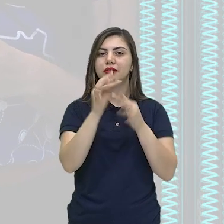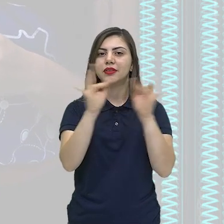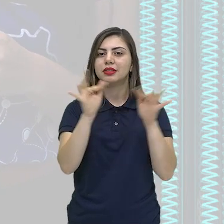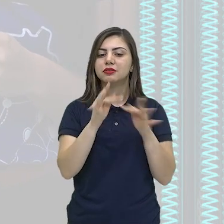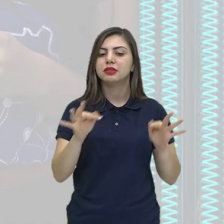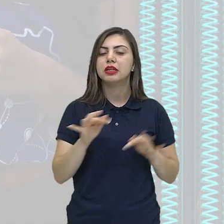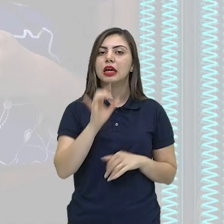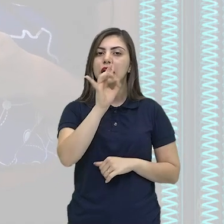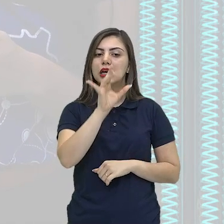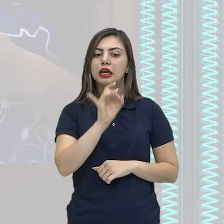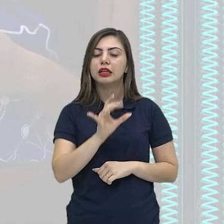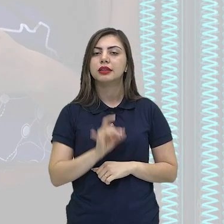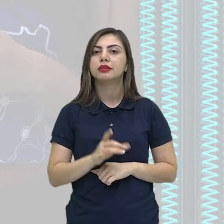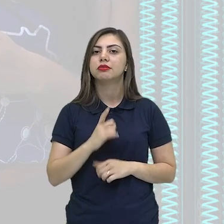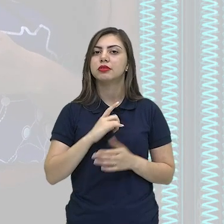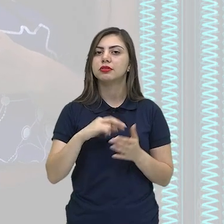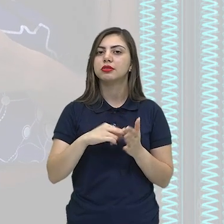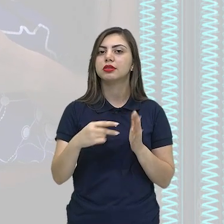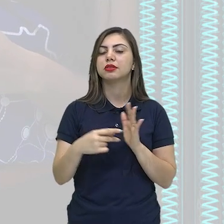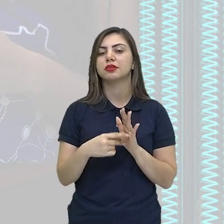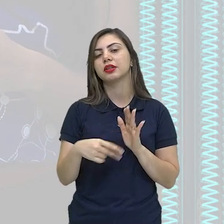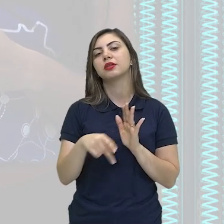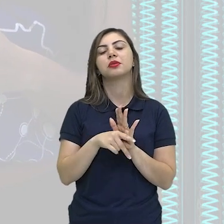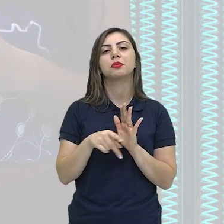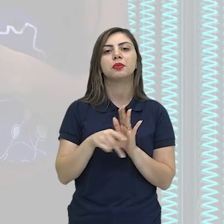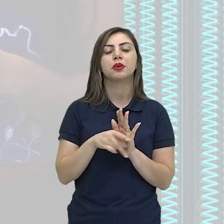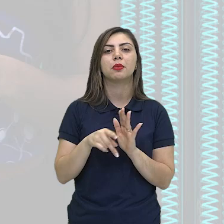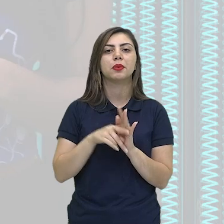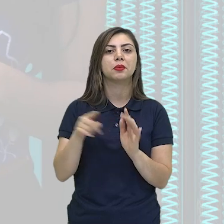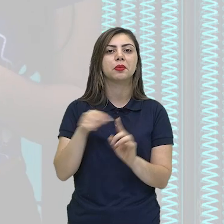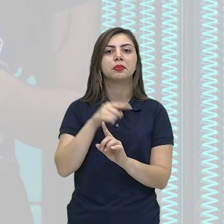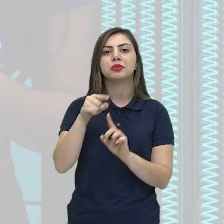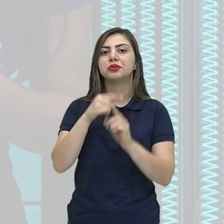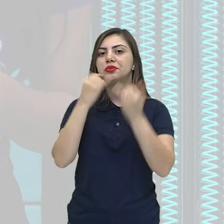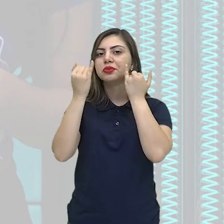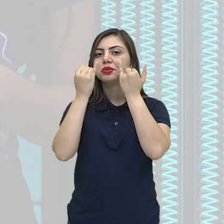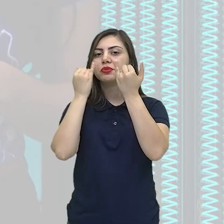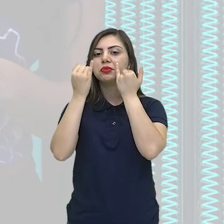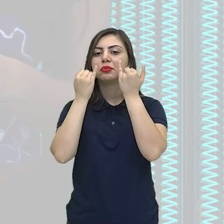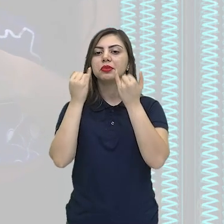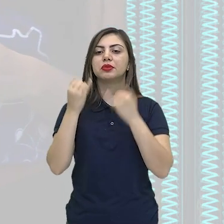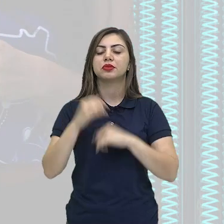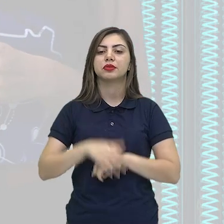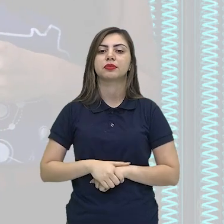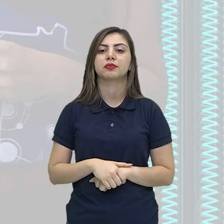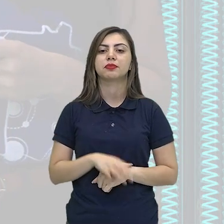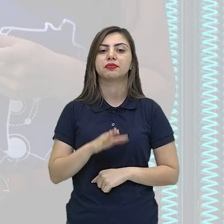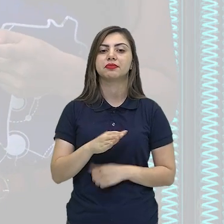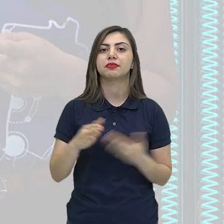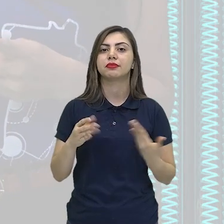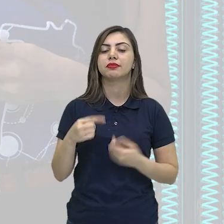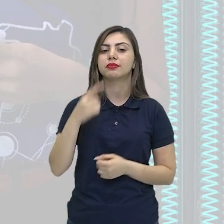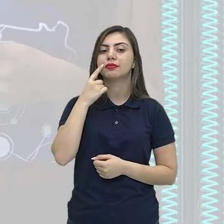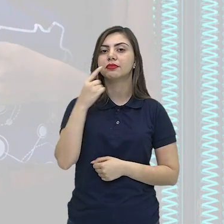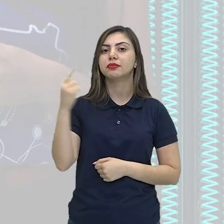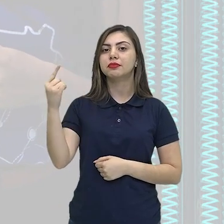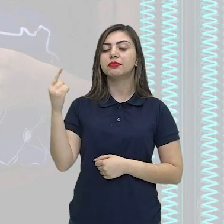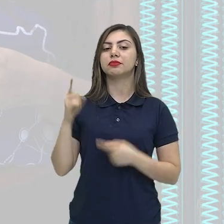significado, cada uma tem a intenção de conseguir ali uma informação específica, né? Então, vamos ver aqui qual é.